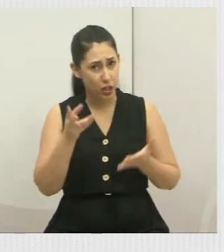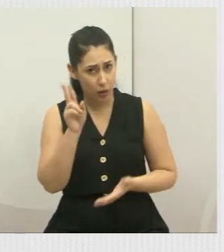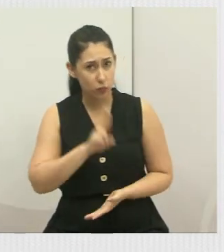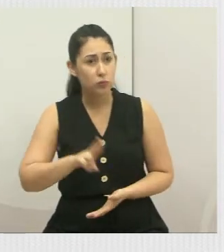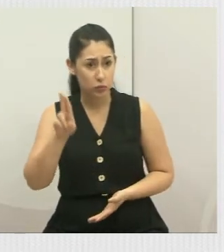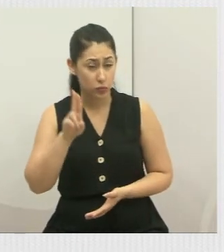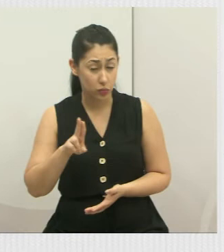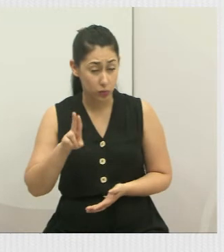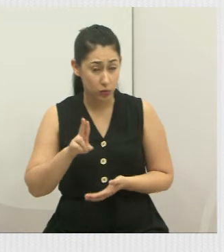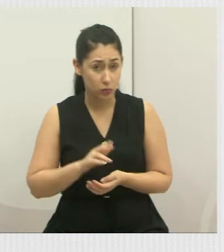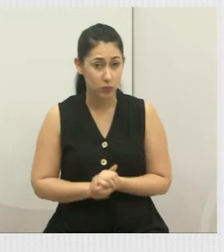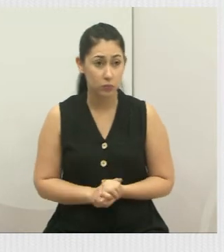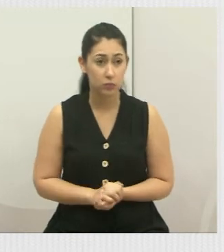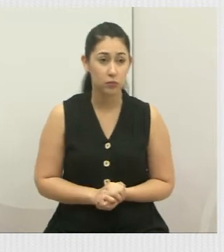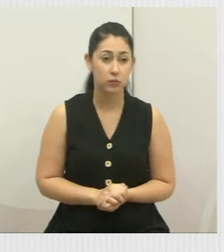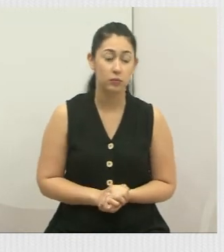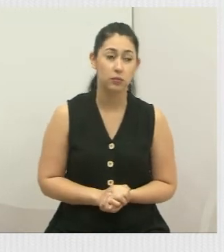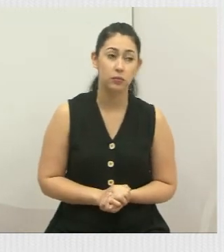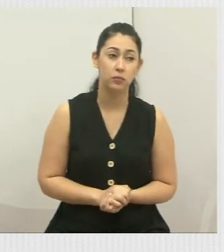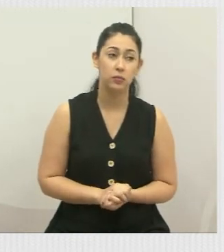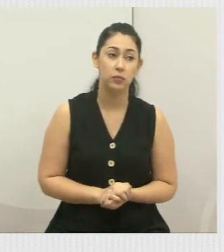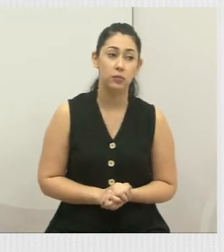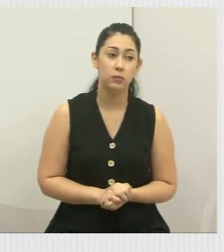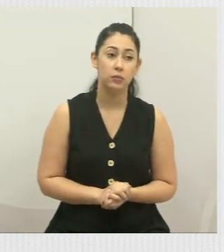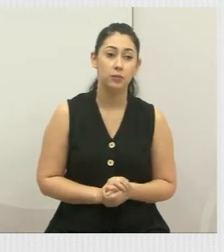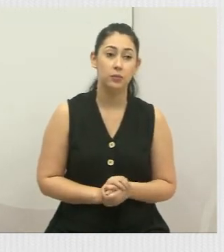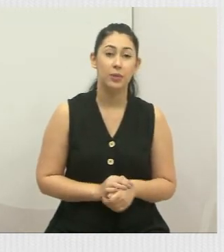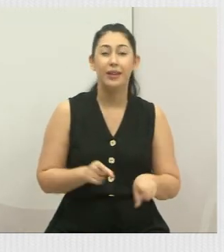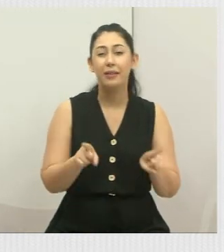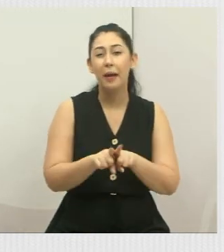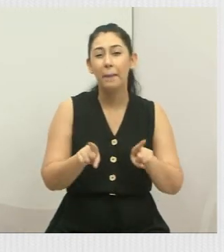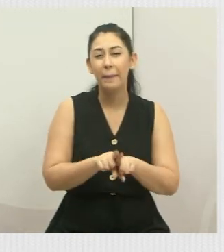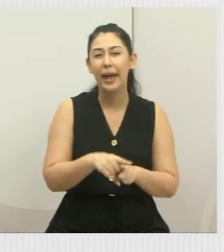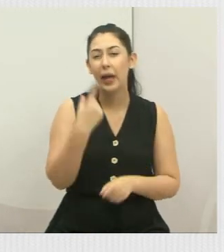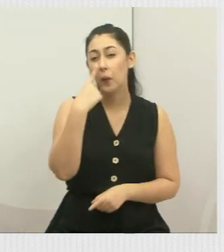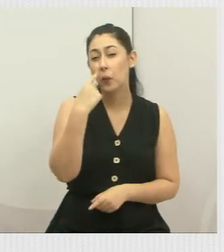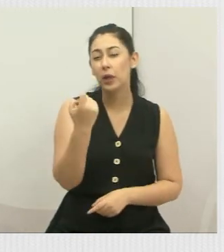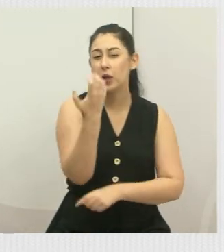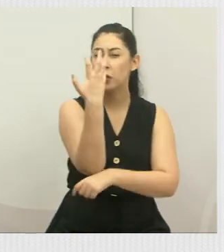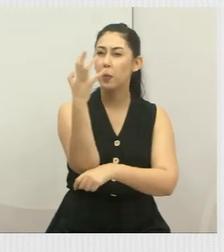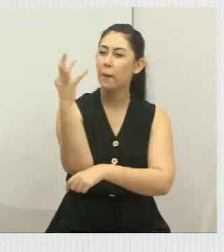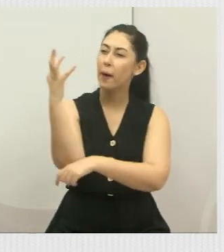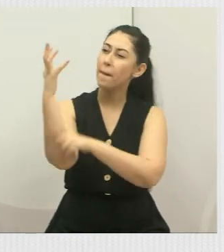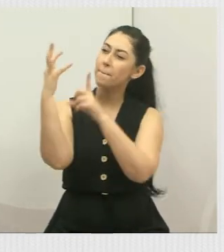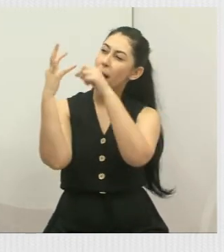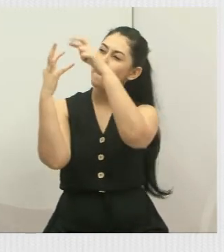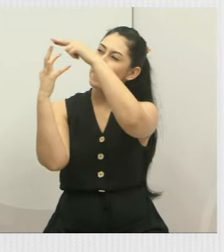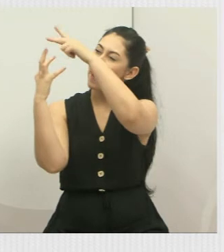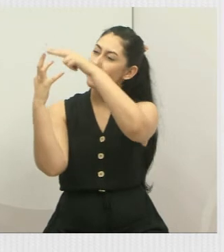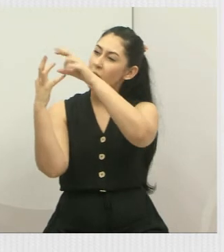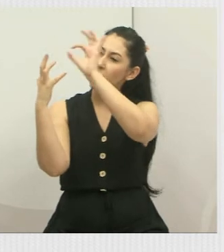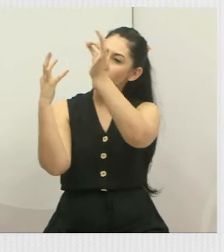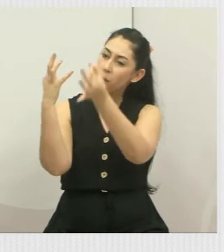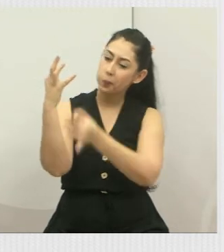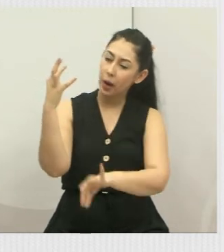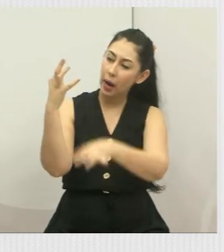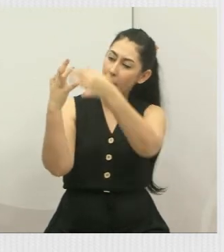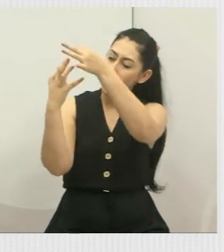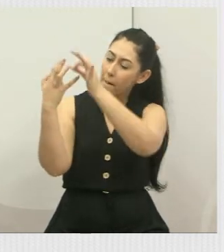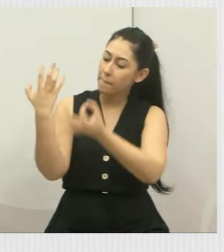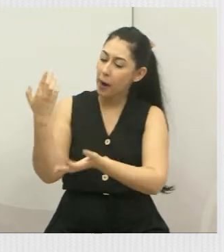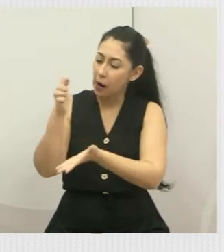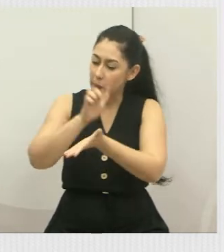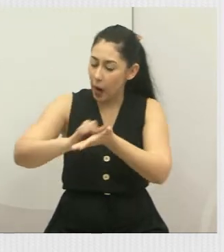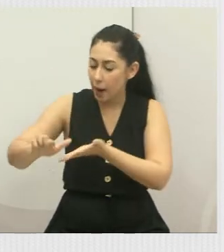andamento? Os resíduos de jardinagem, poda e varrição. Veja bem que